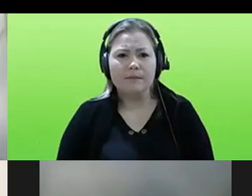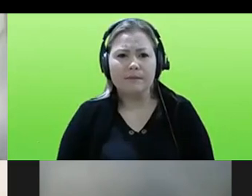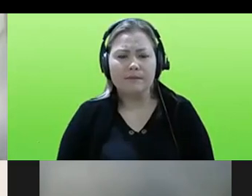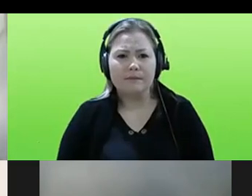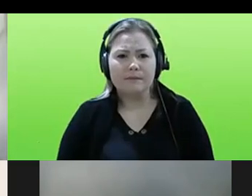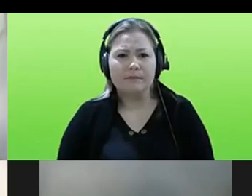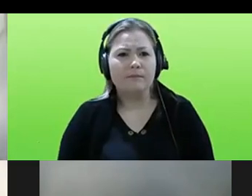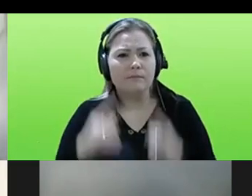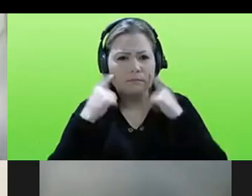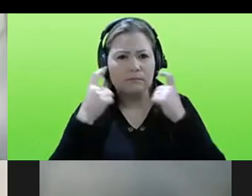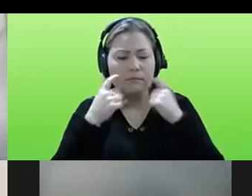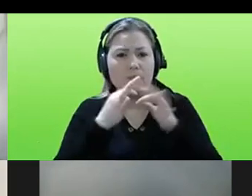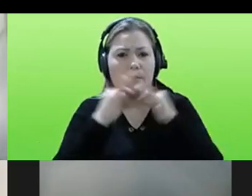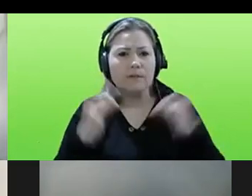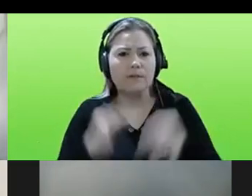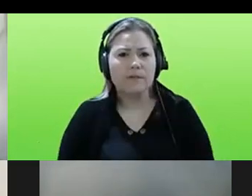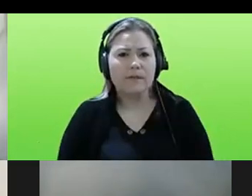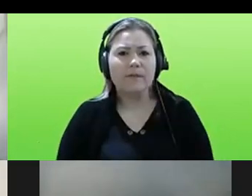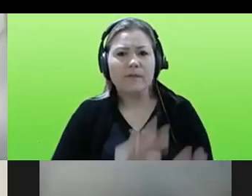Obrigado, Guilherme. Genara.